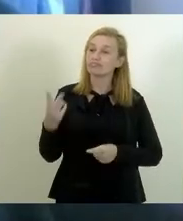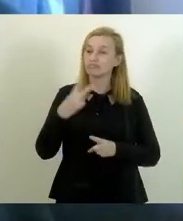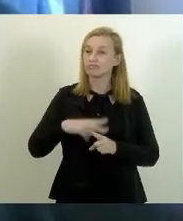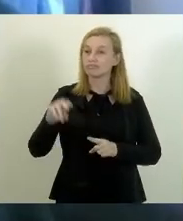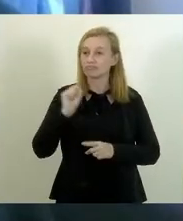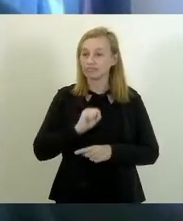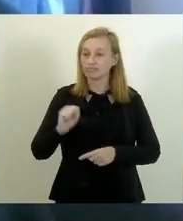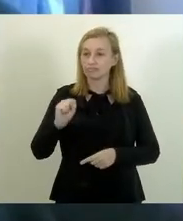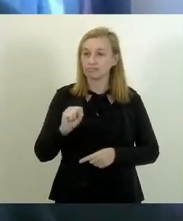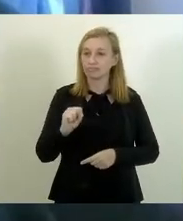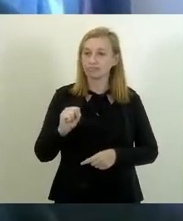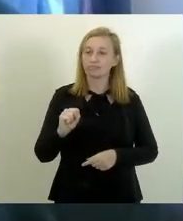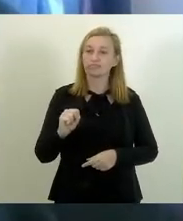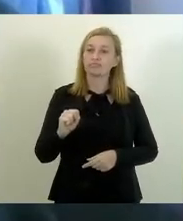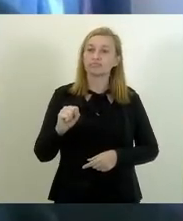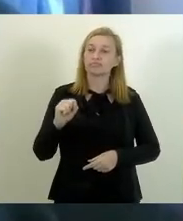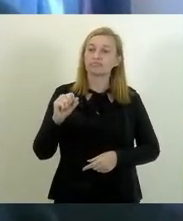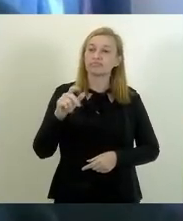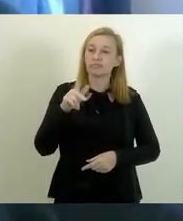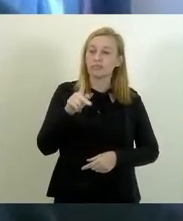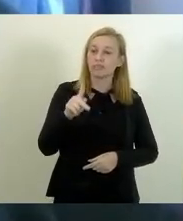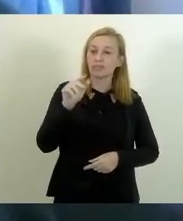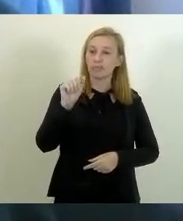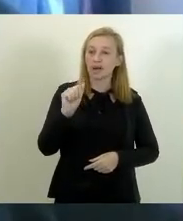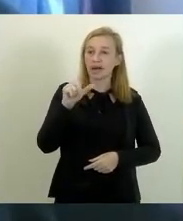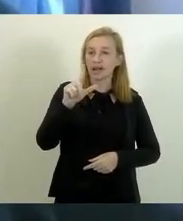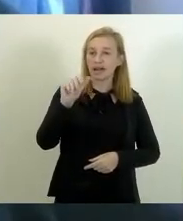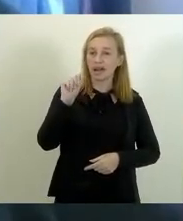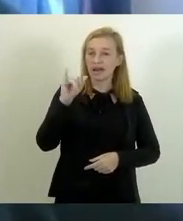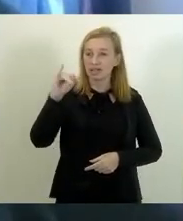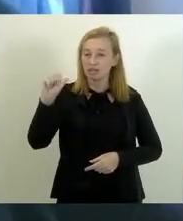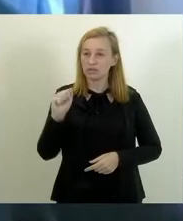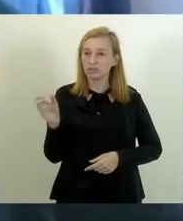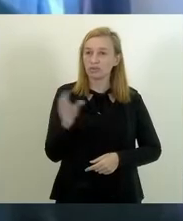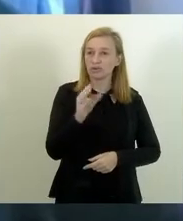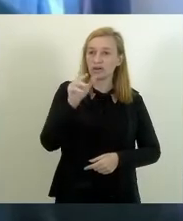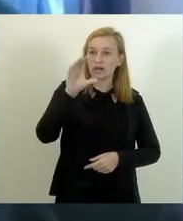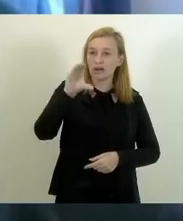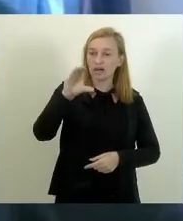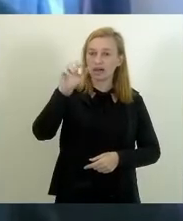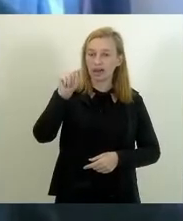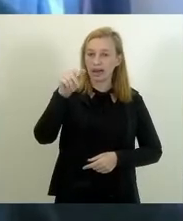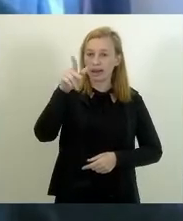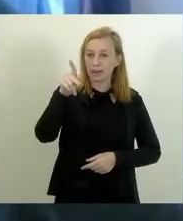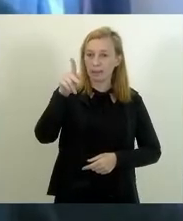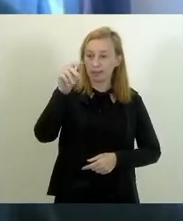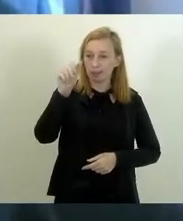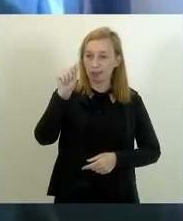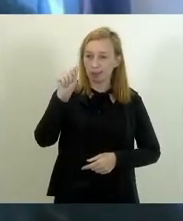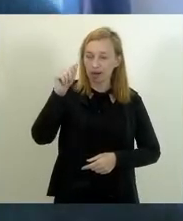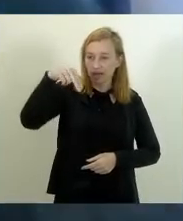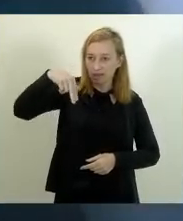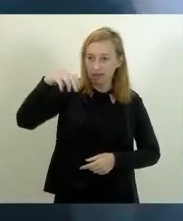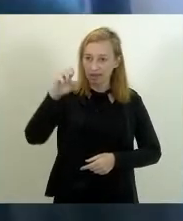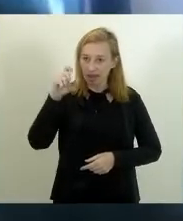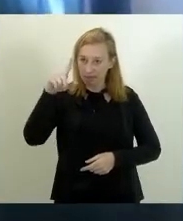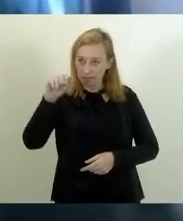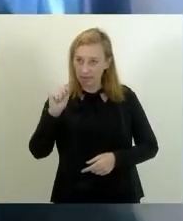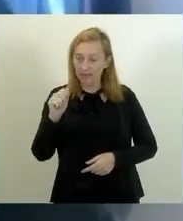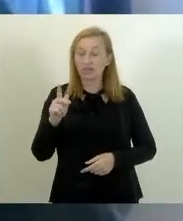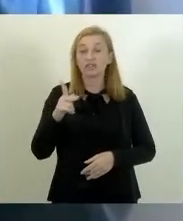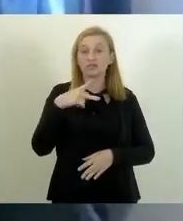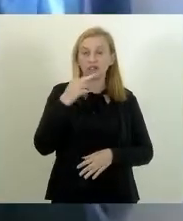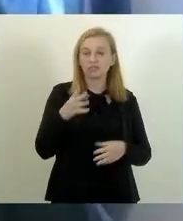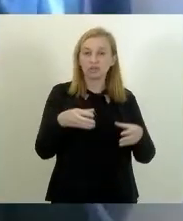Palácio Capanema, né? O nosso mandato também se associou a isso, Né? Na Comissão de Cultura falamos